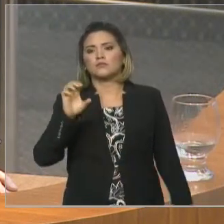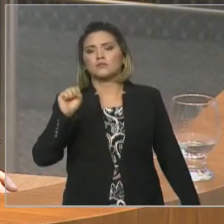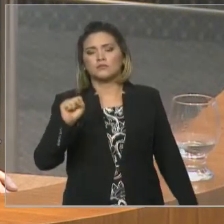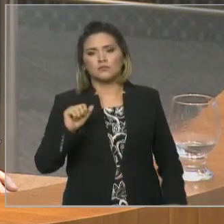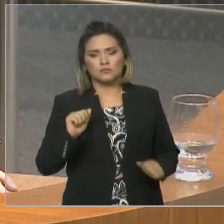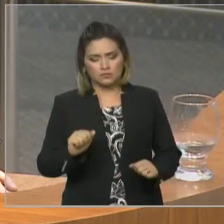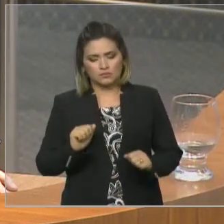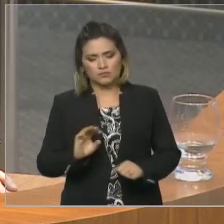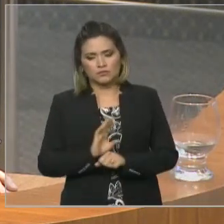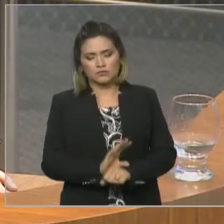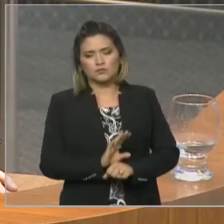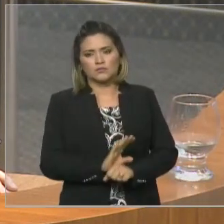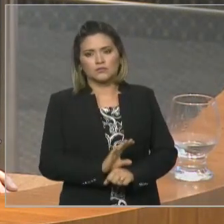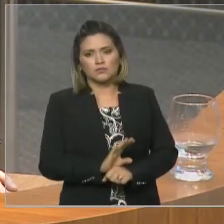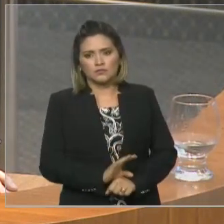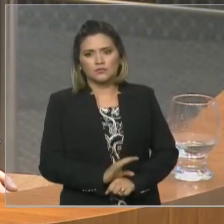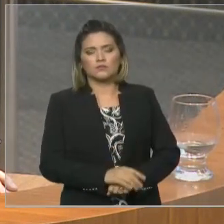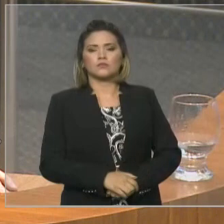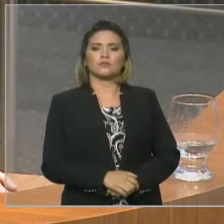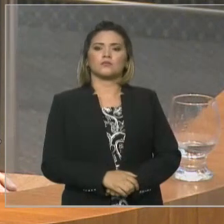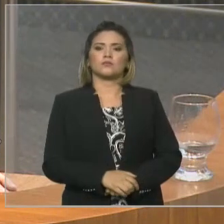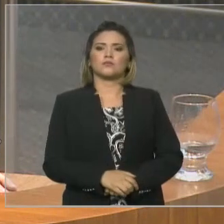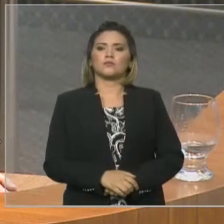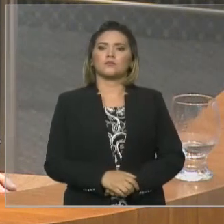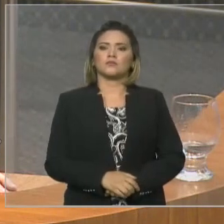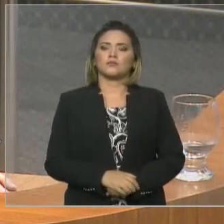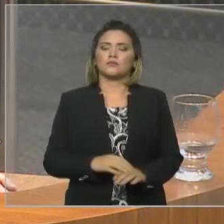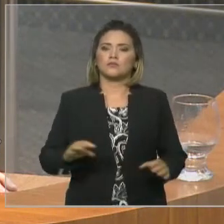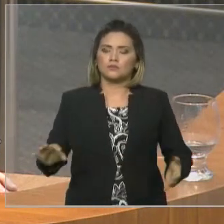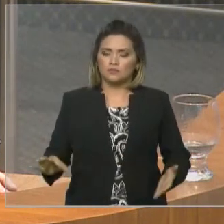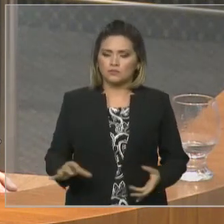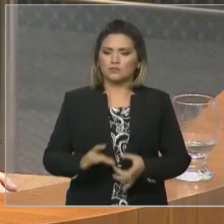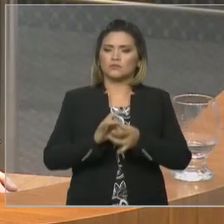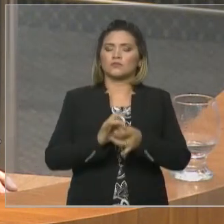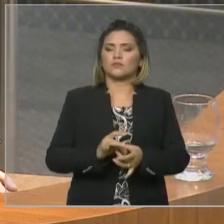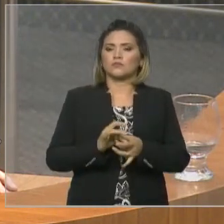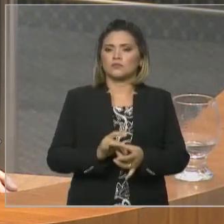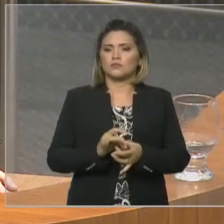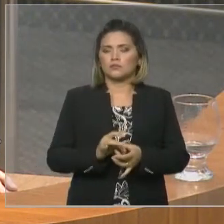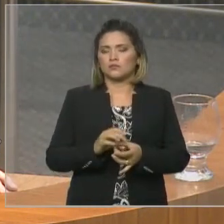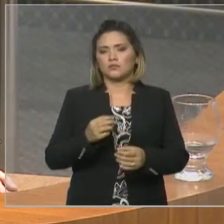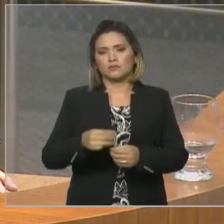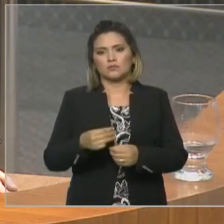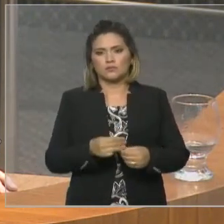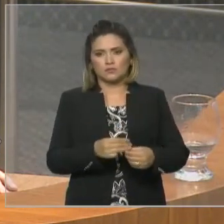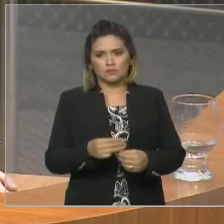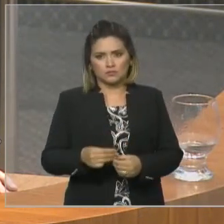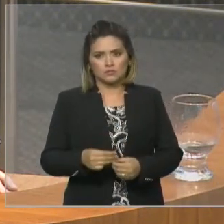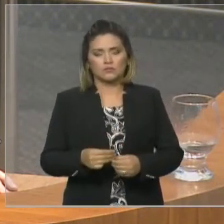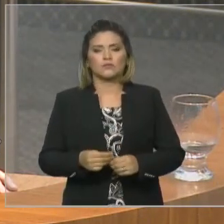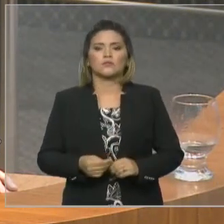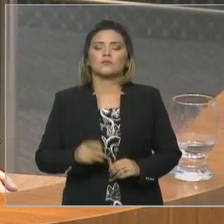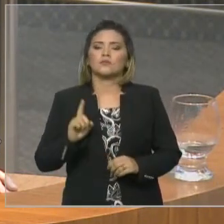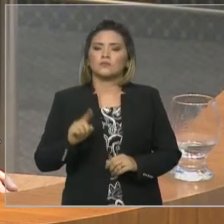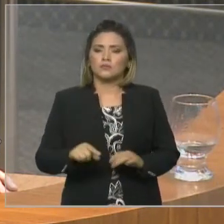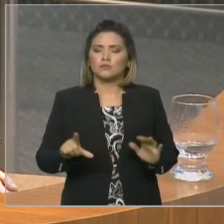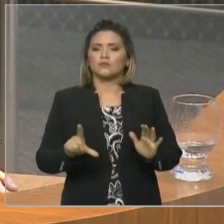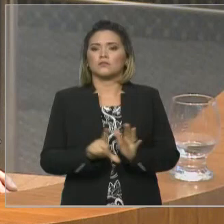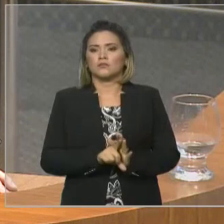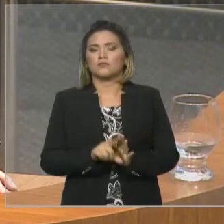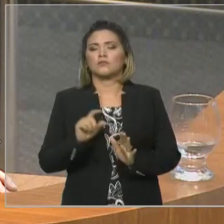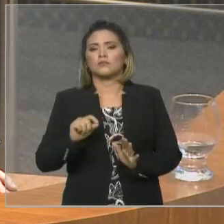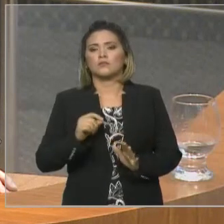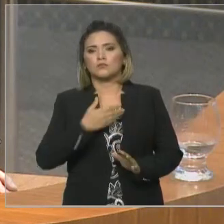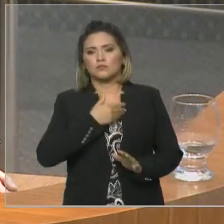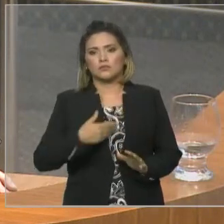questão técnica do cadastramento e da adesão dos municípios ao programa de cofinanciamento. Então, é uma lei estabelecida pelo próprio